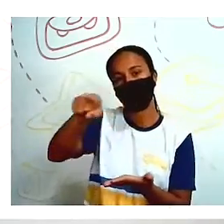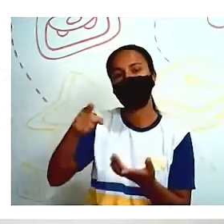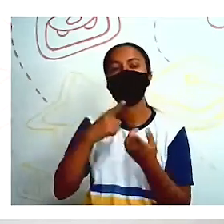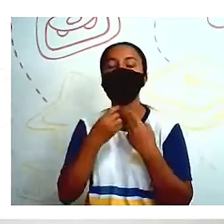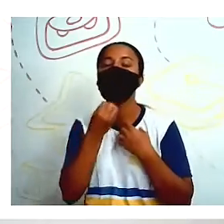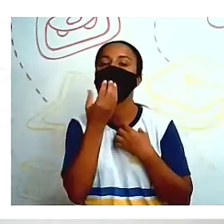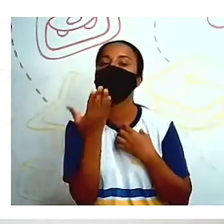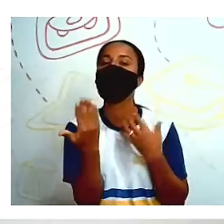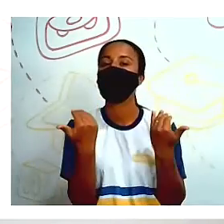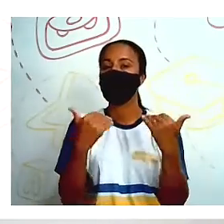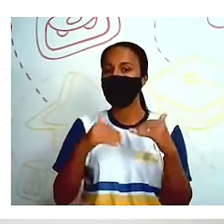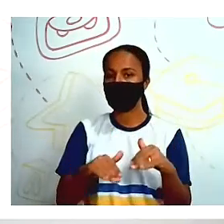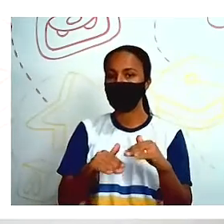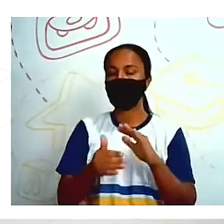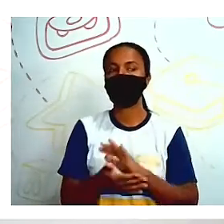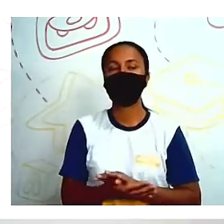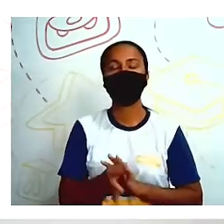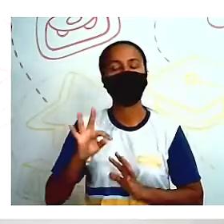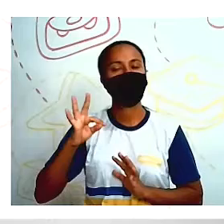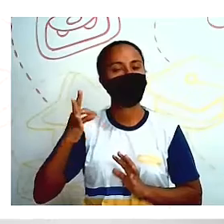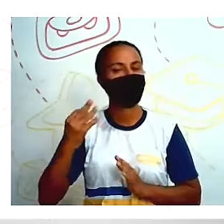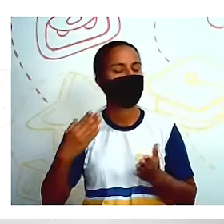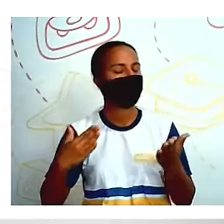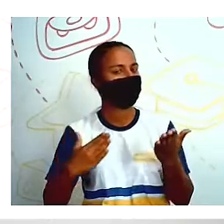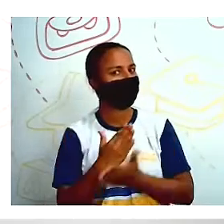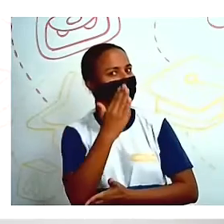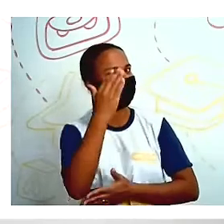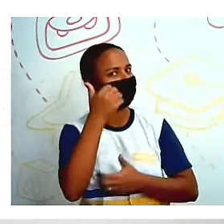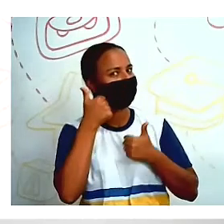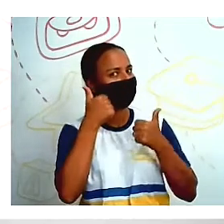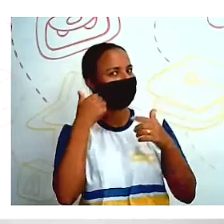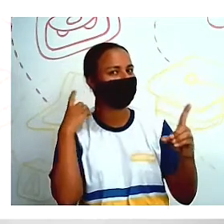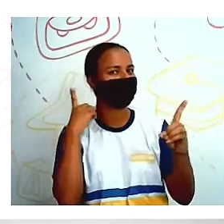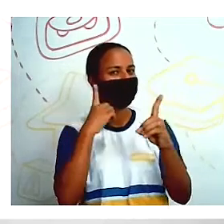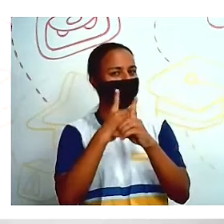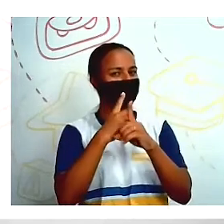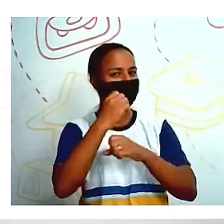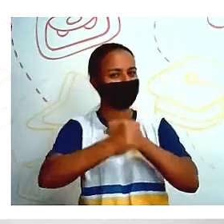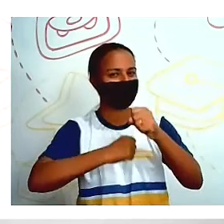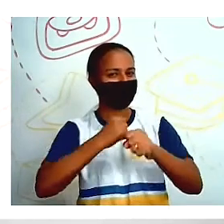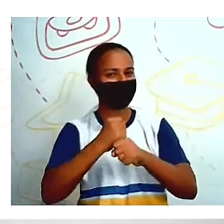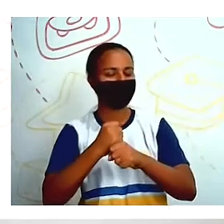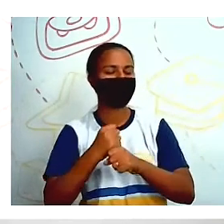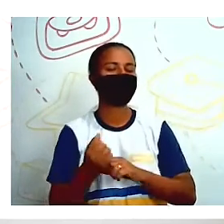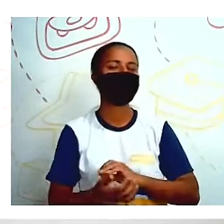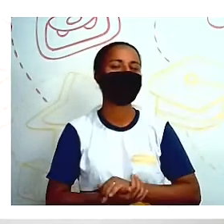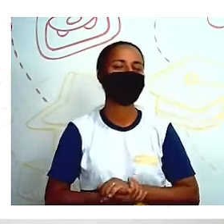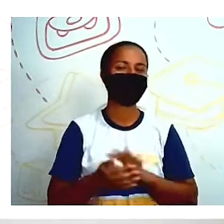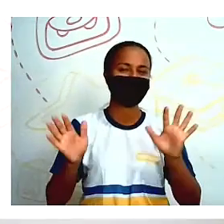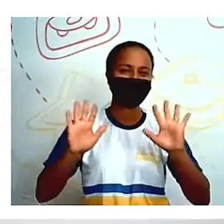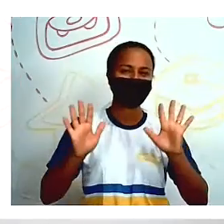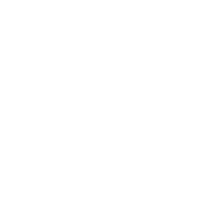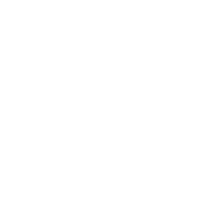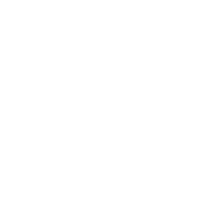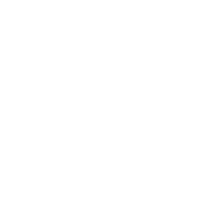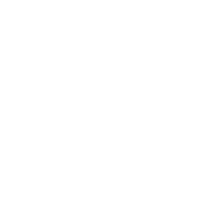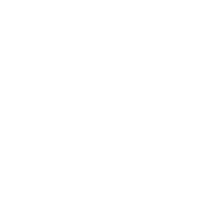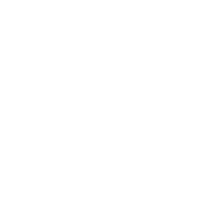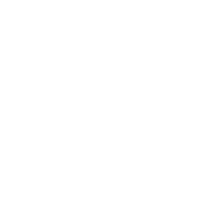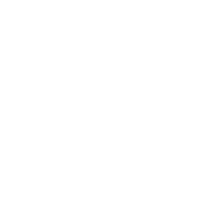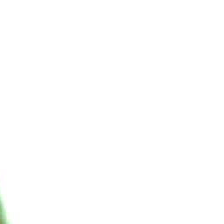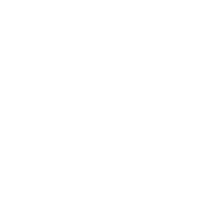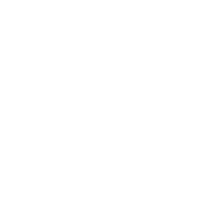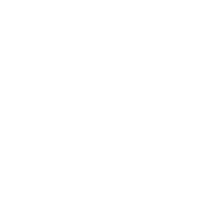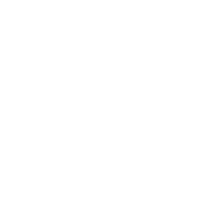Desejo uma boa avaliação, que todos passem, tá certo? E a gente se vê, se Deus quiser, ano que vem. Tchau!